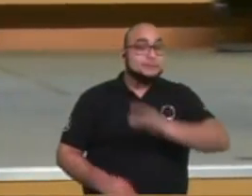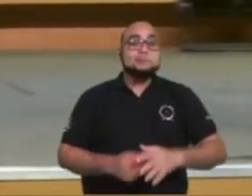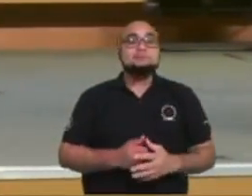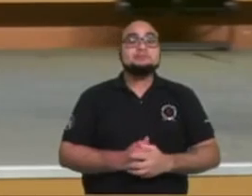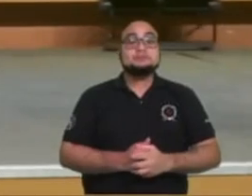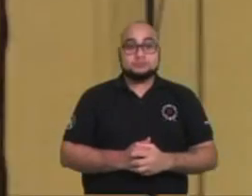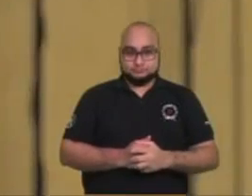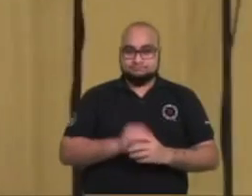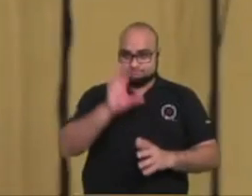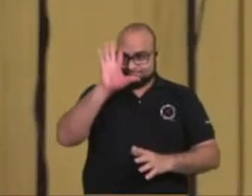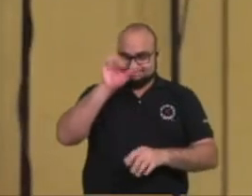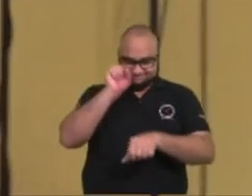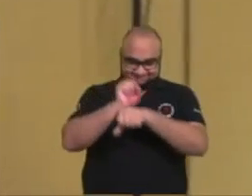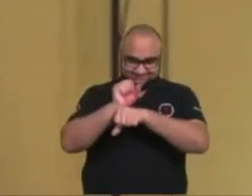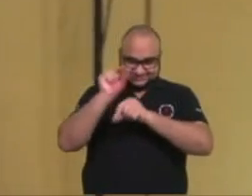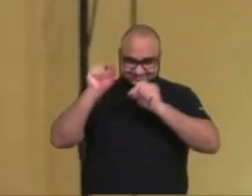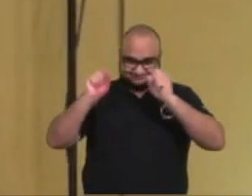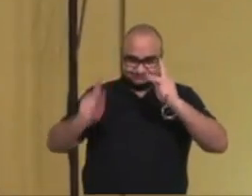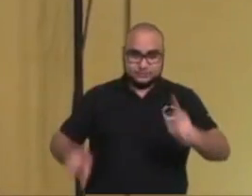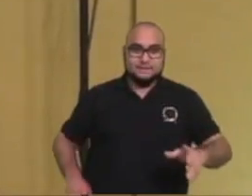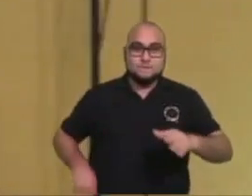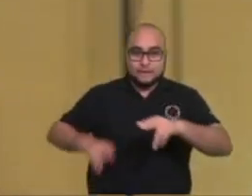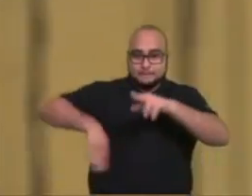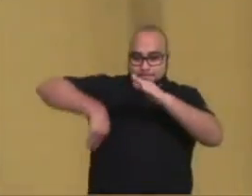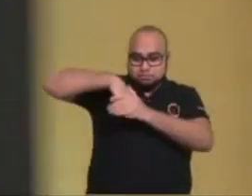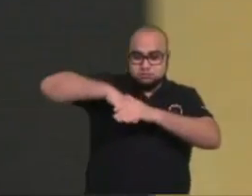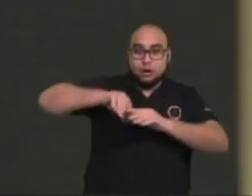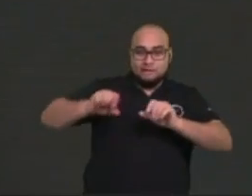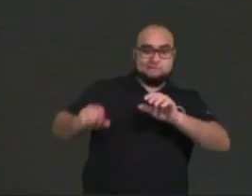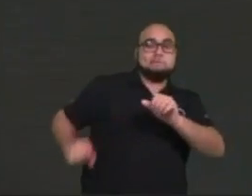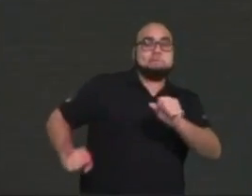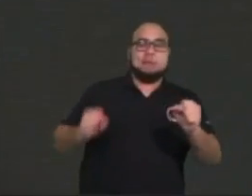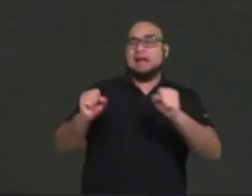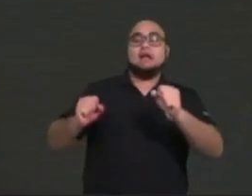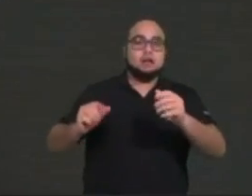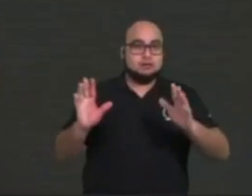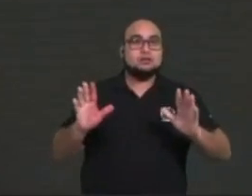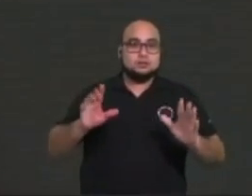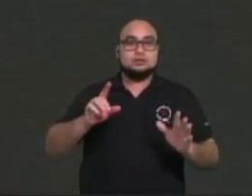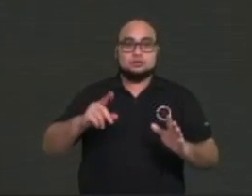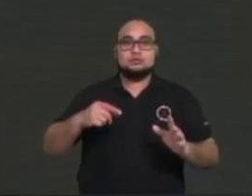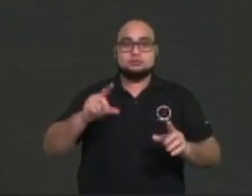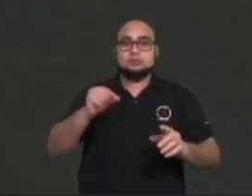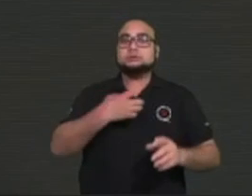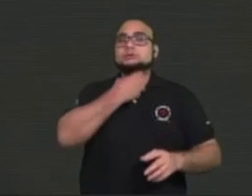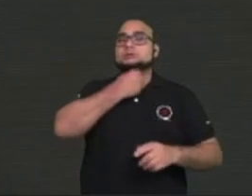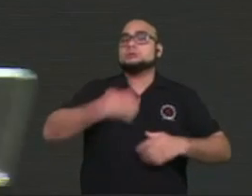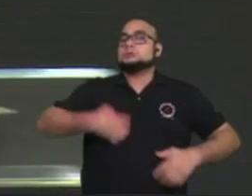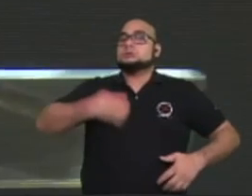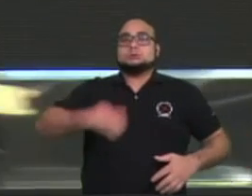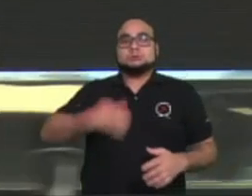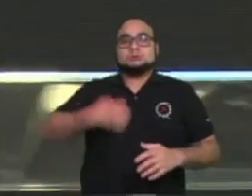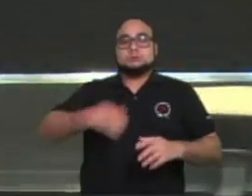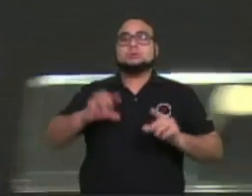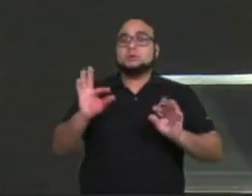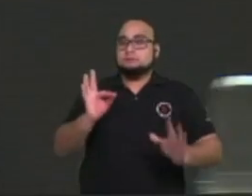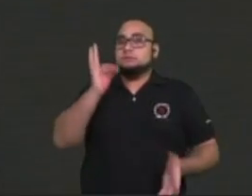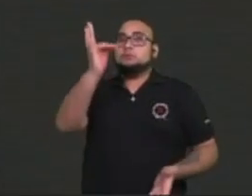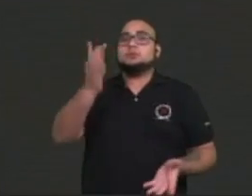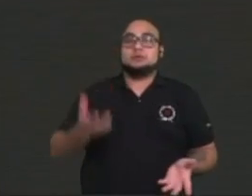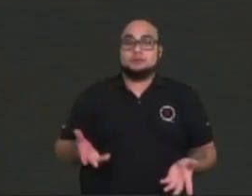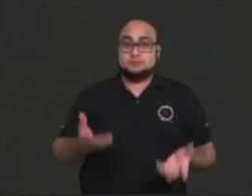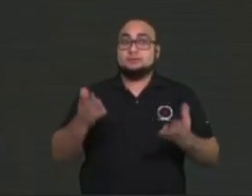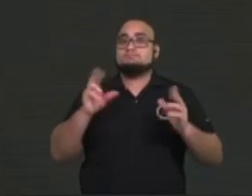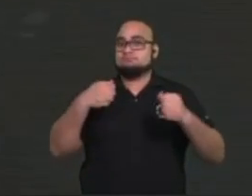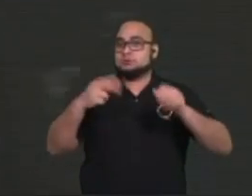é só pão só na minha canela só que eu peguei a raiva diz assim um dia vai ter